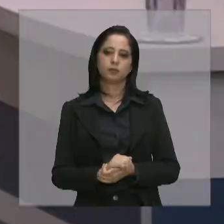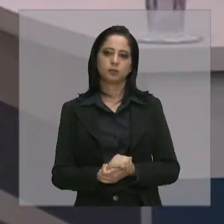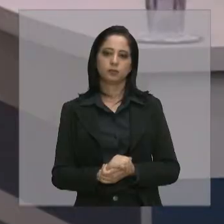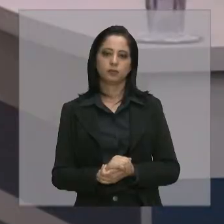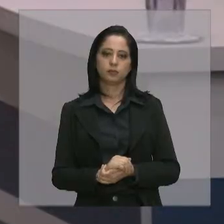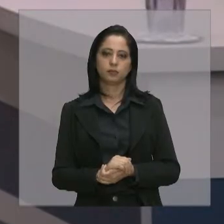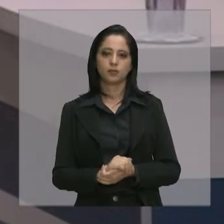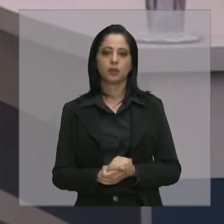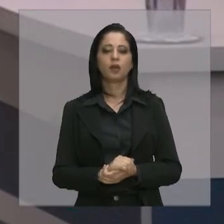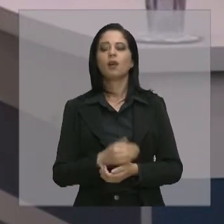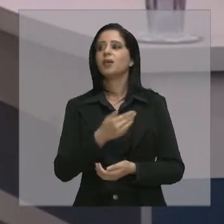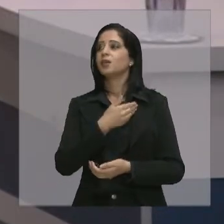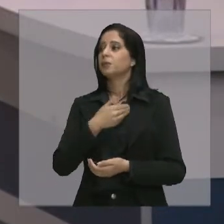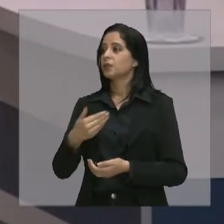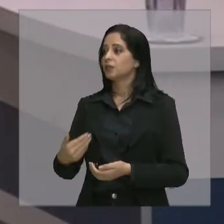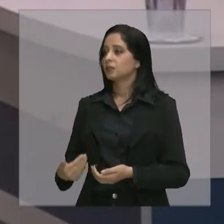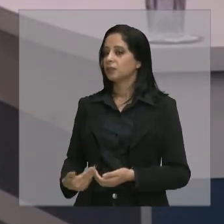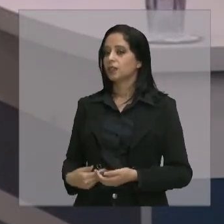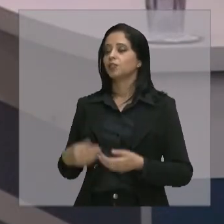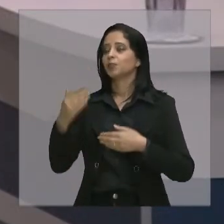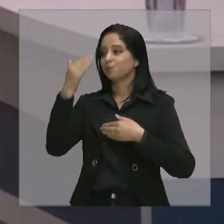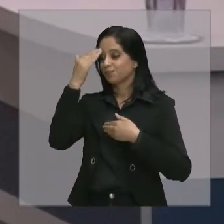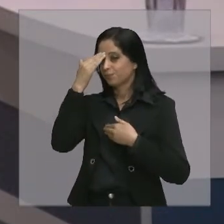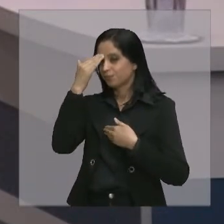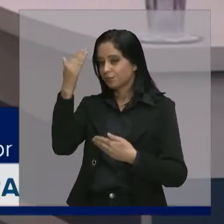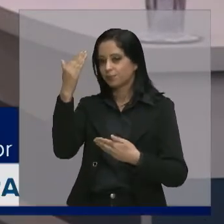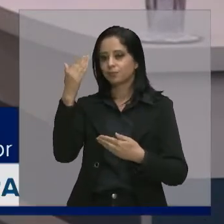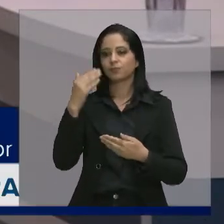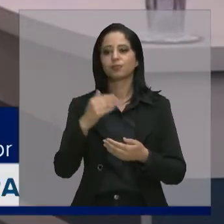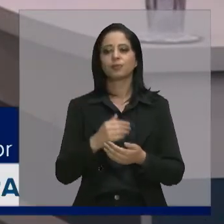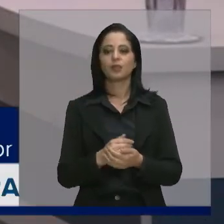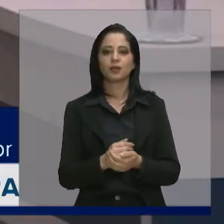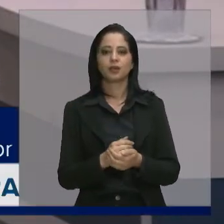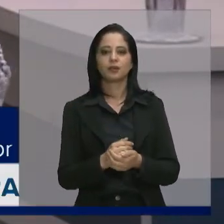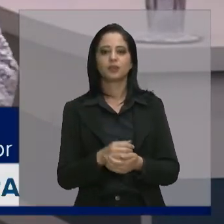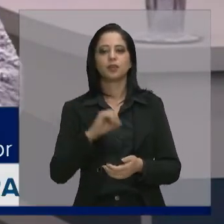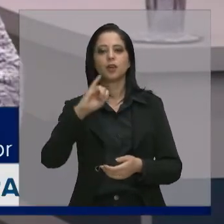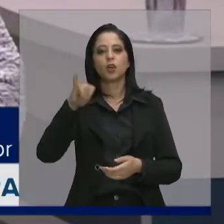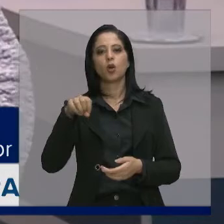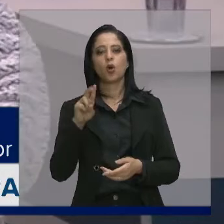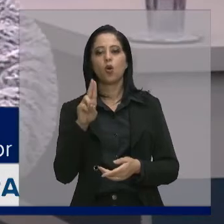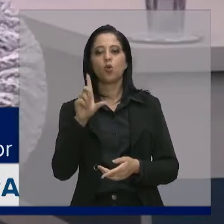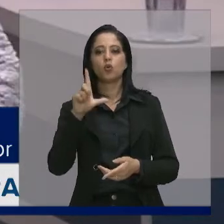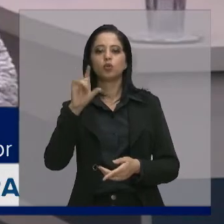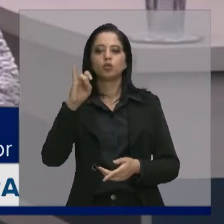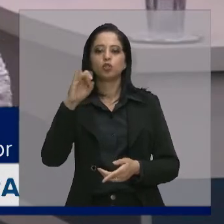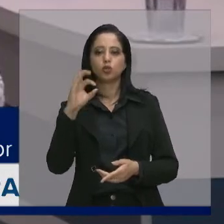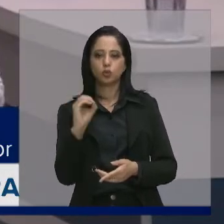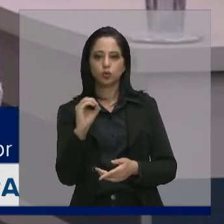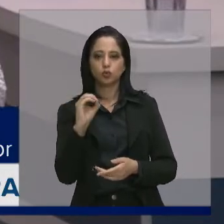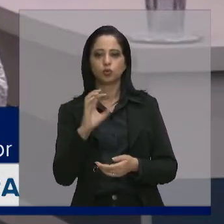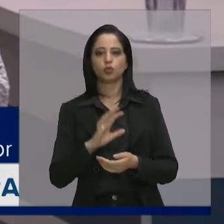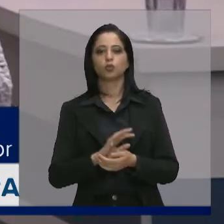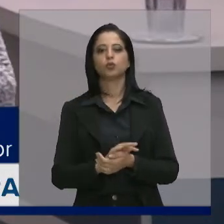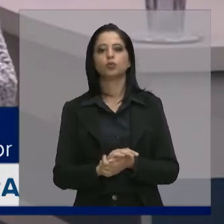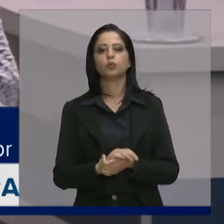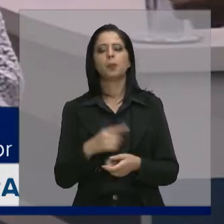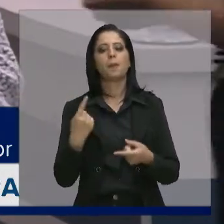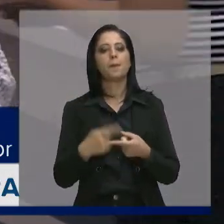Senhor presidente, eu só queria fazer também um agradecimento por Júlio Ottoboni, por ele ter se lembrado de